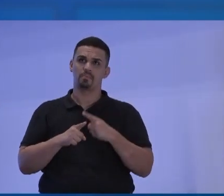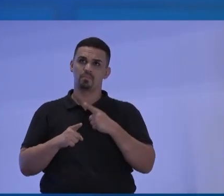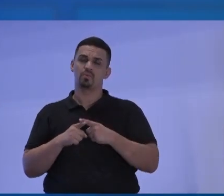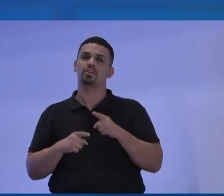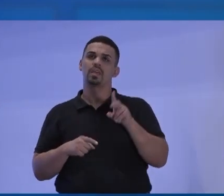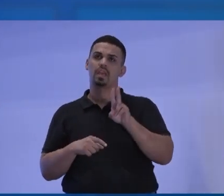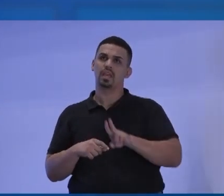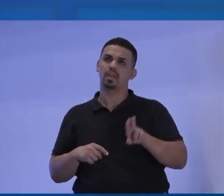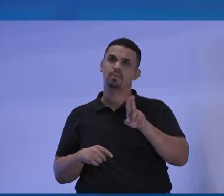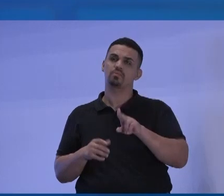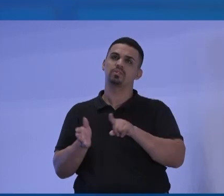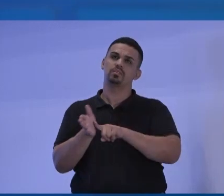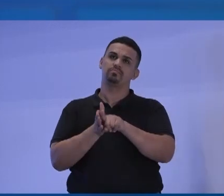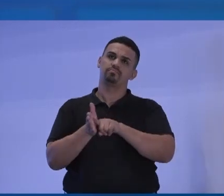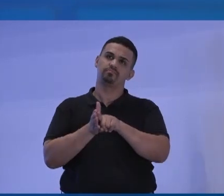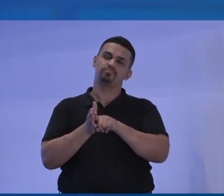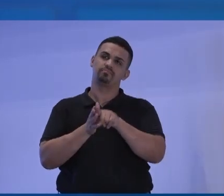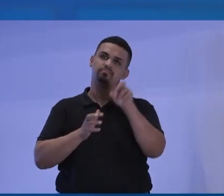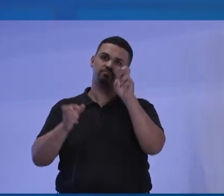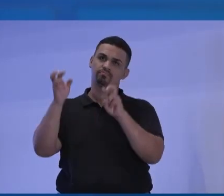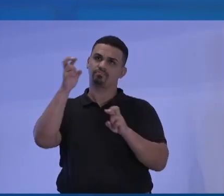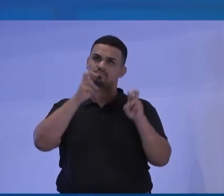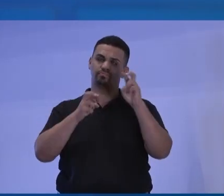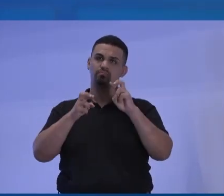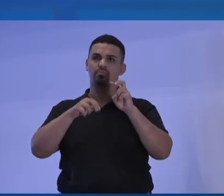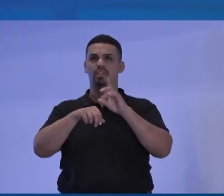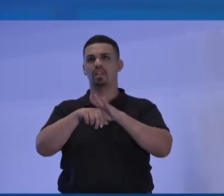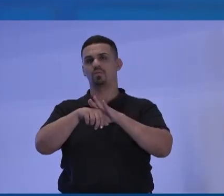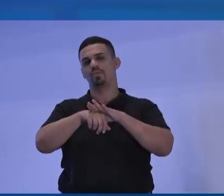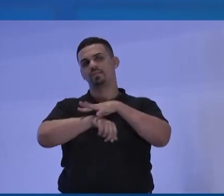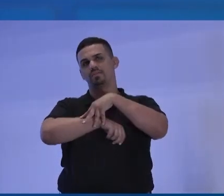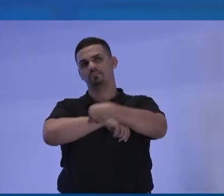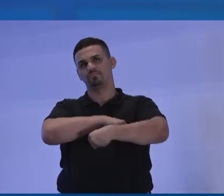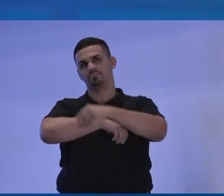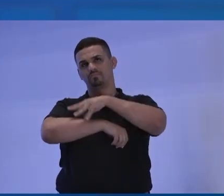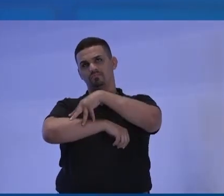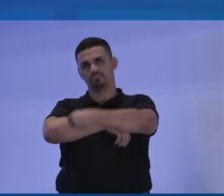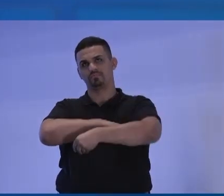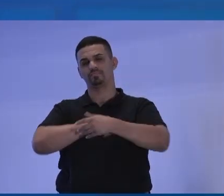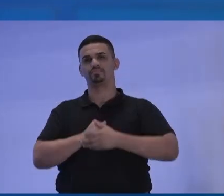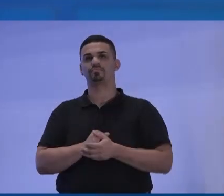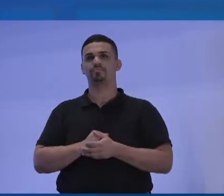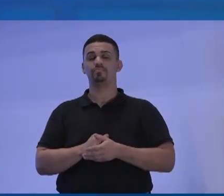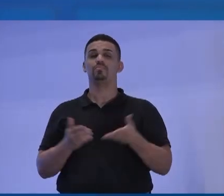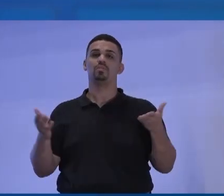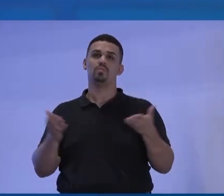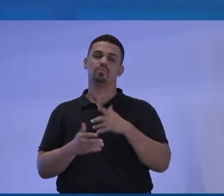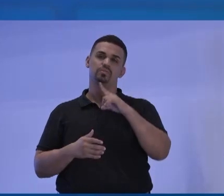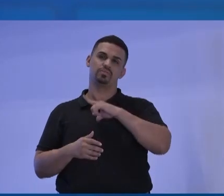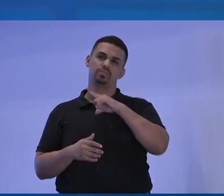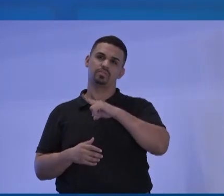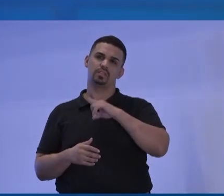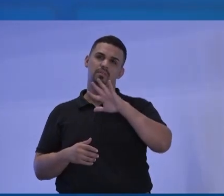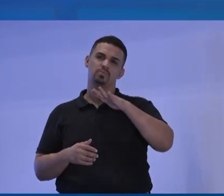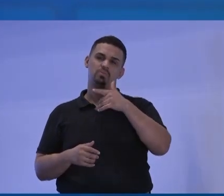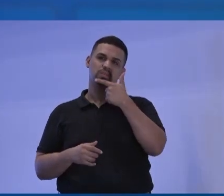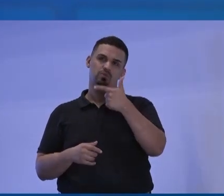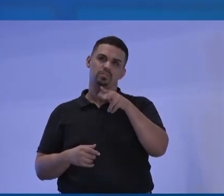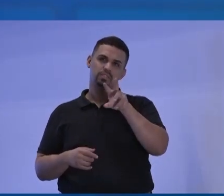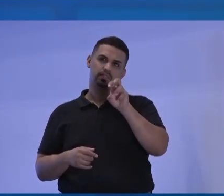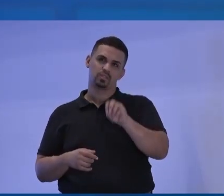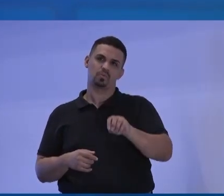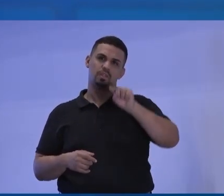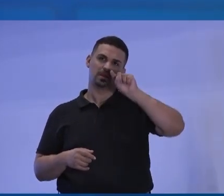importante rastrear a hanseníase? Porque hoje nós temos no mundo cerca de 250